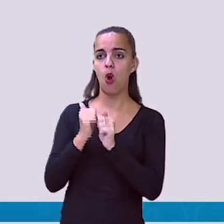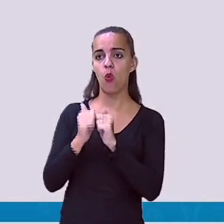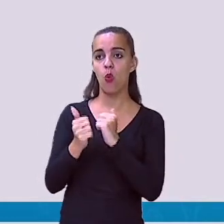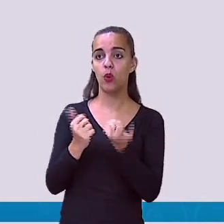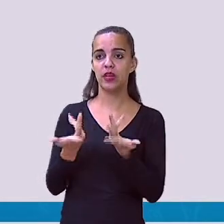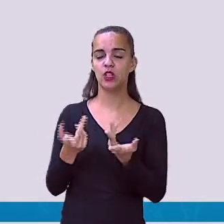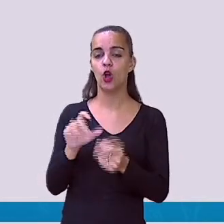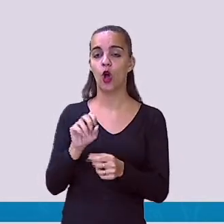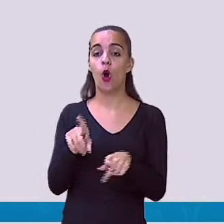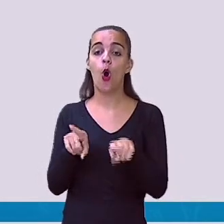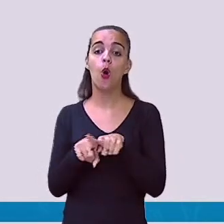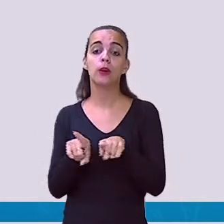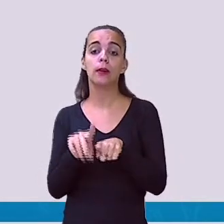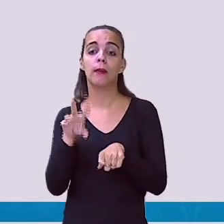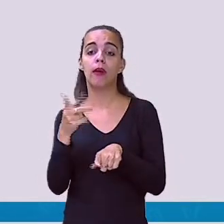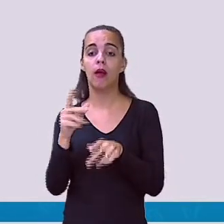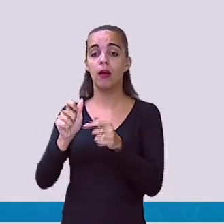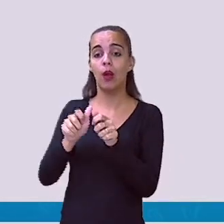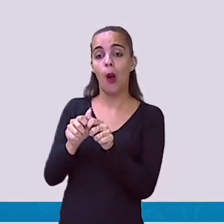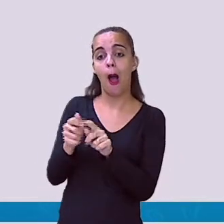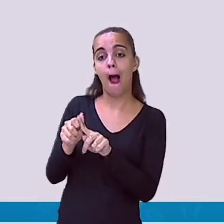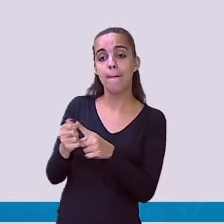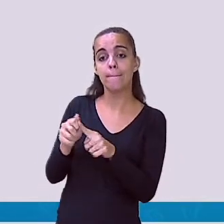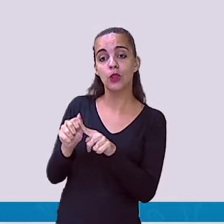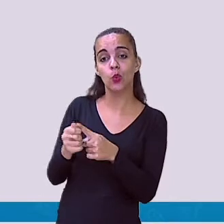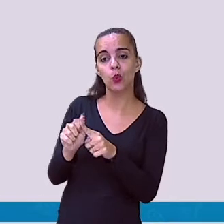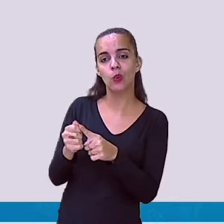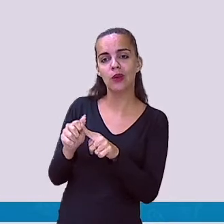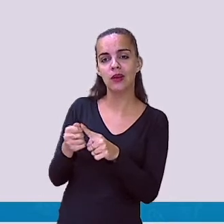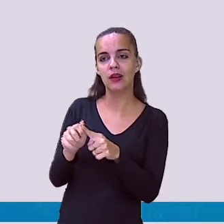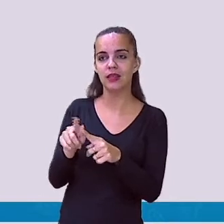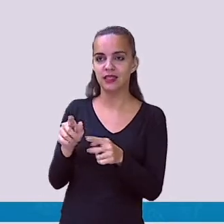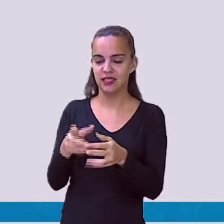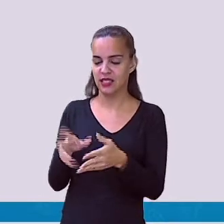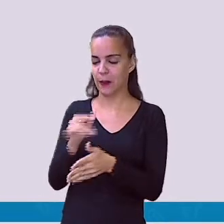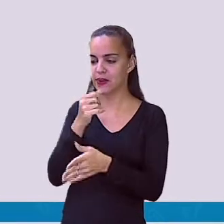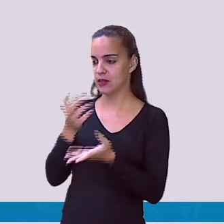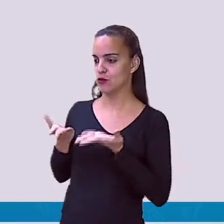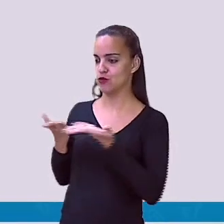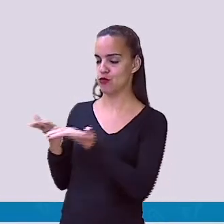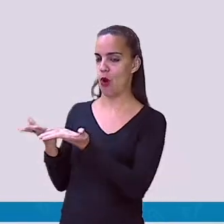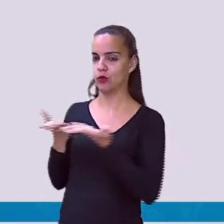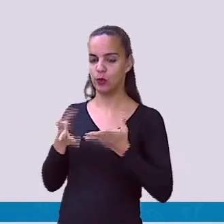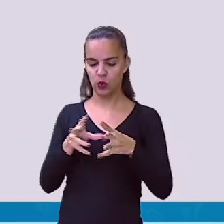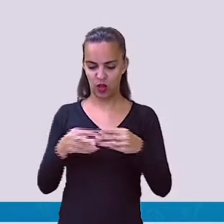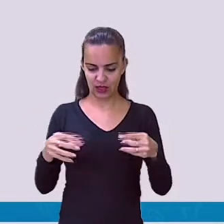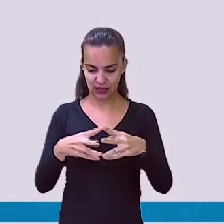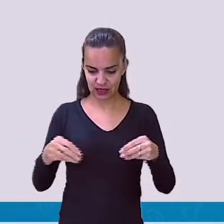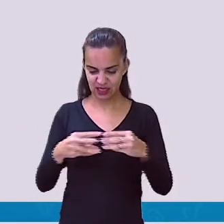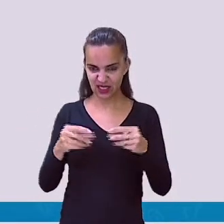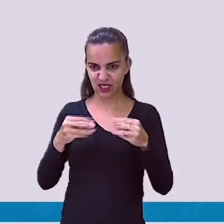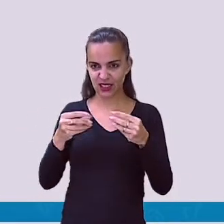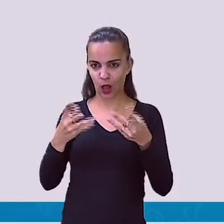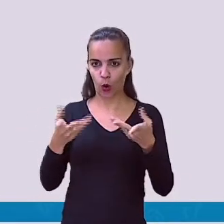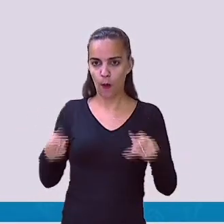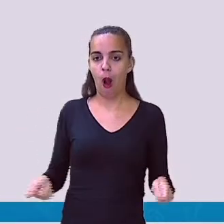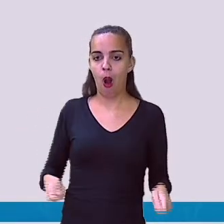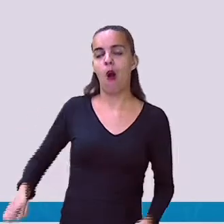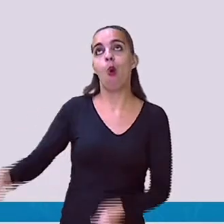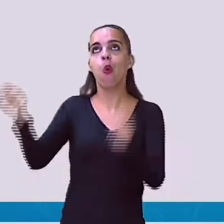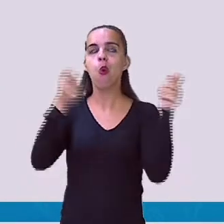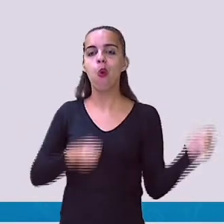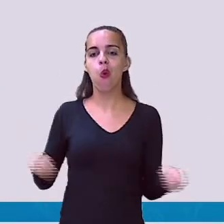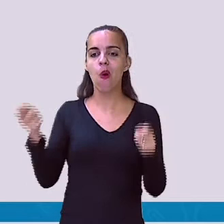o amendoim da casca do amendoim, tá? E outros vários grãos, é